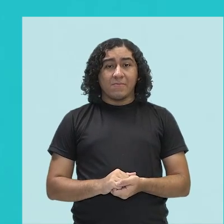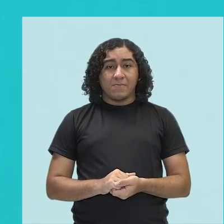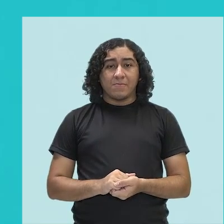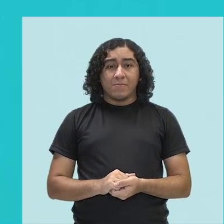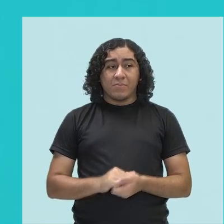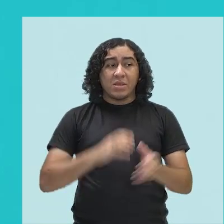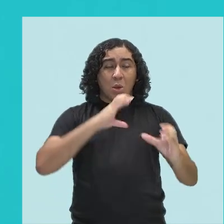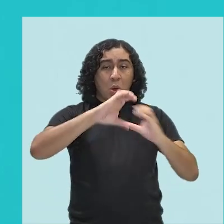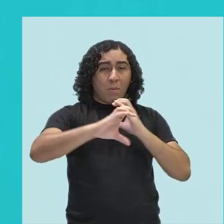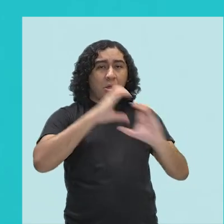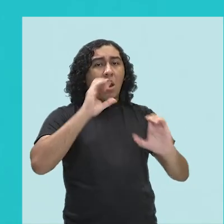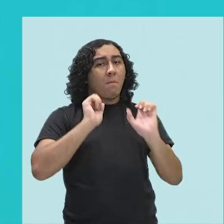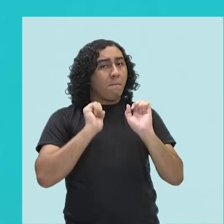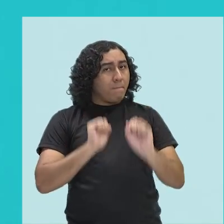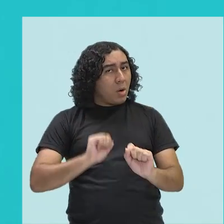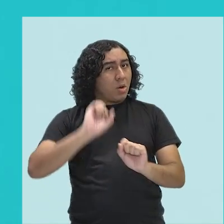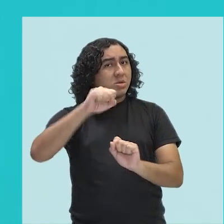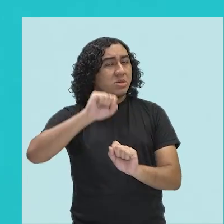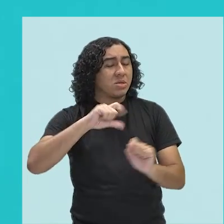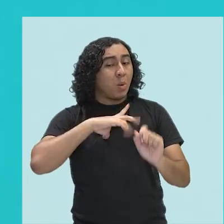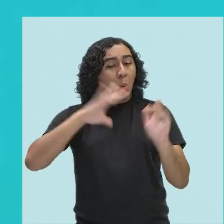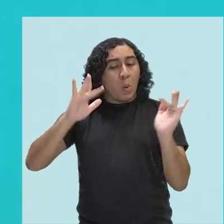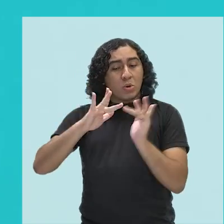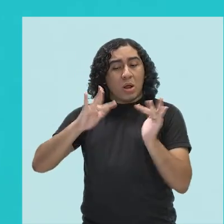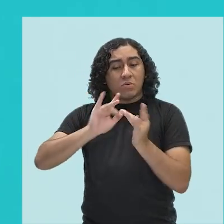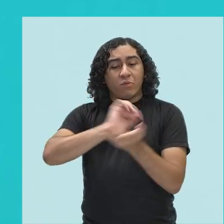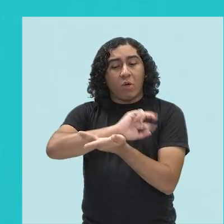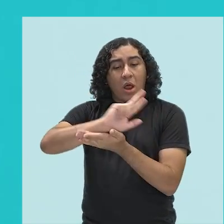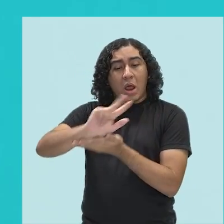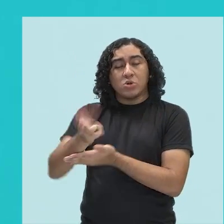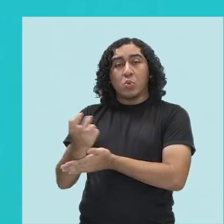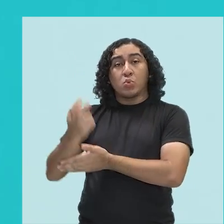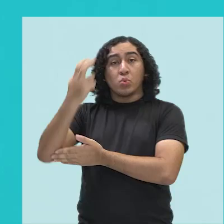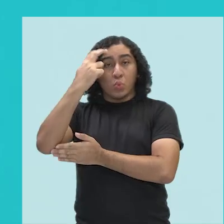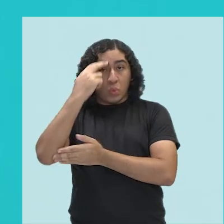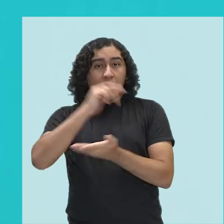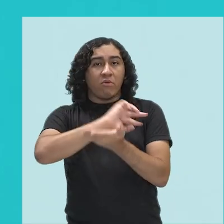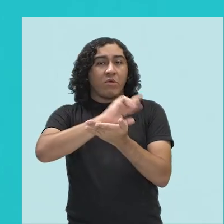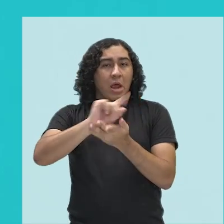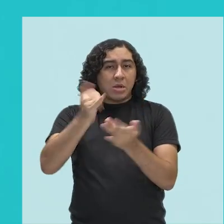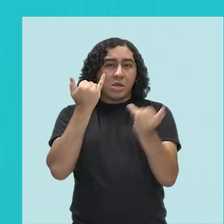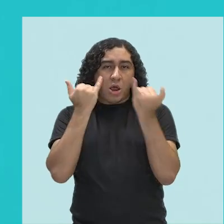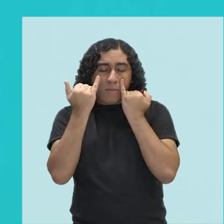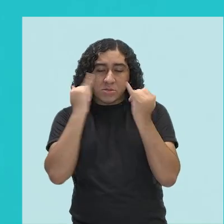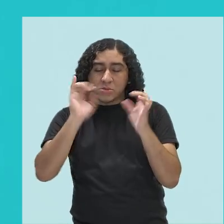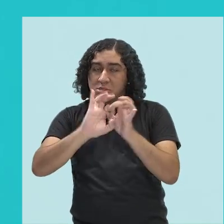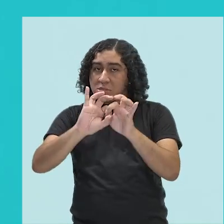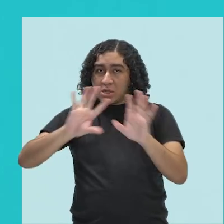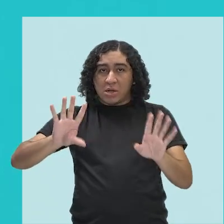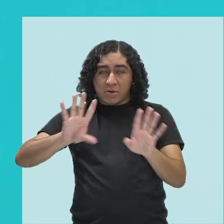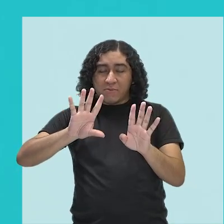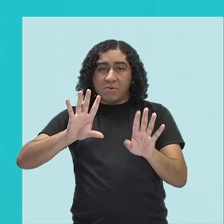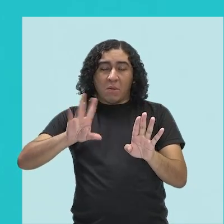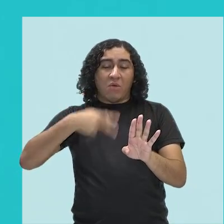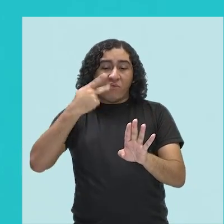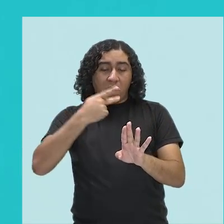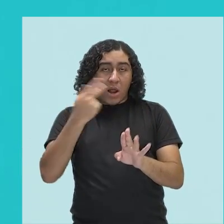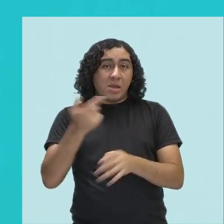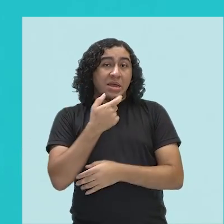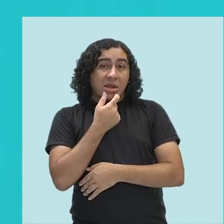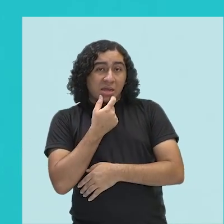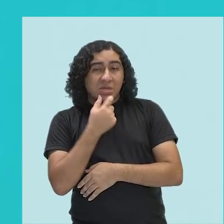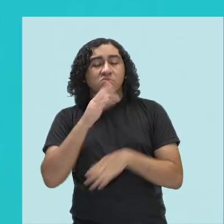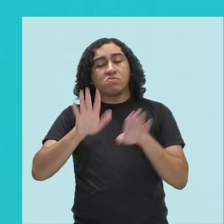comunicar. Você pode ter acesso a várias culturas, a várias informações, falando inglês